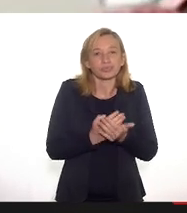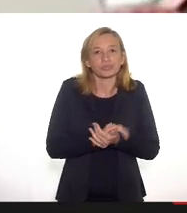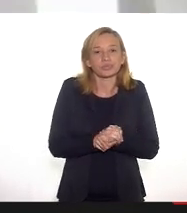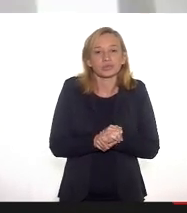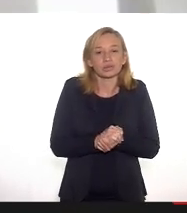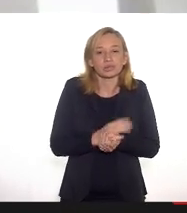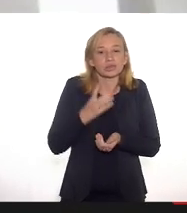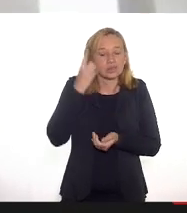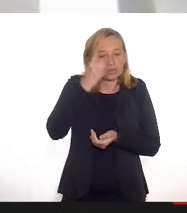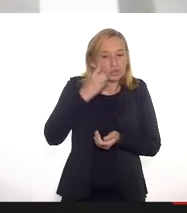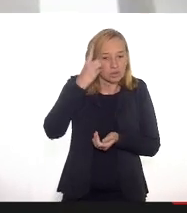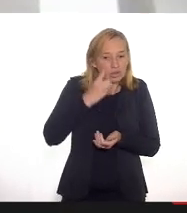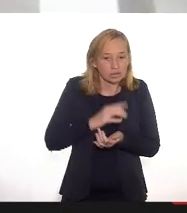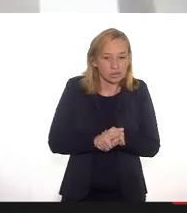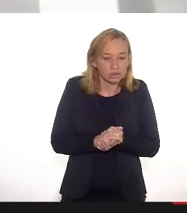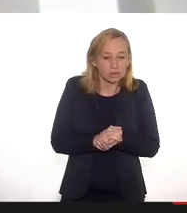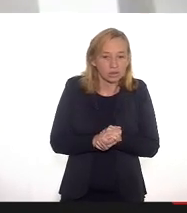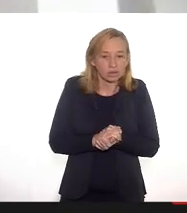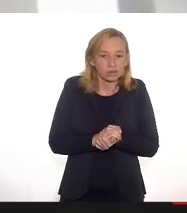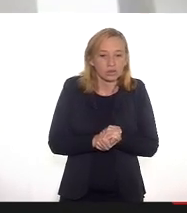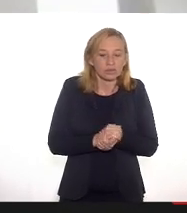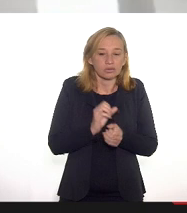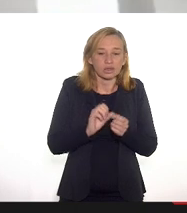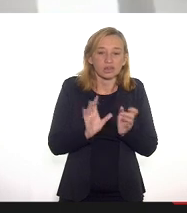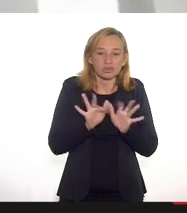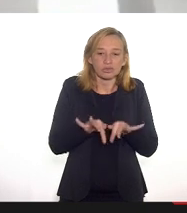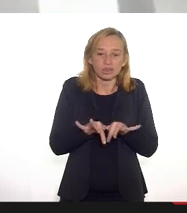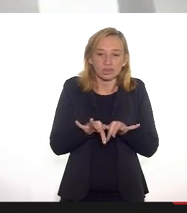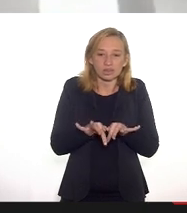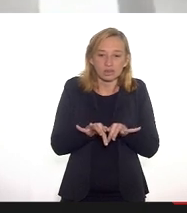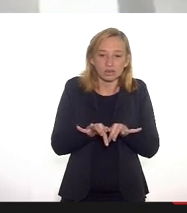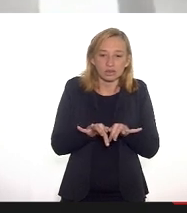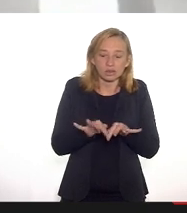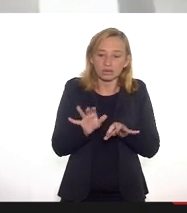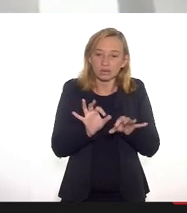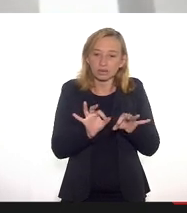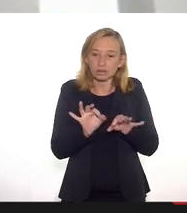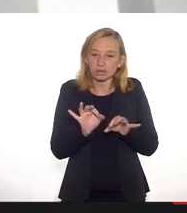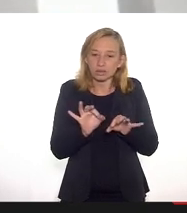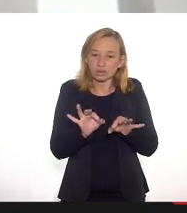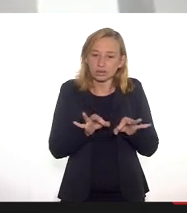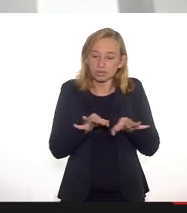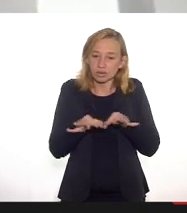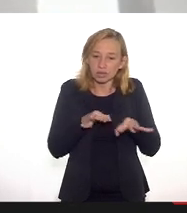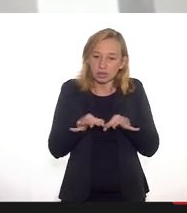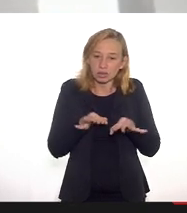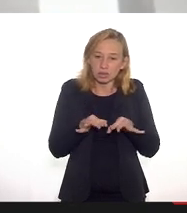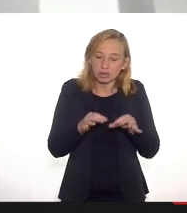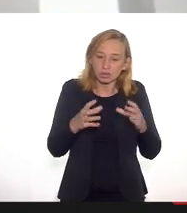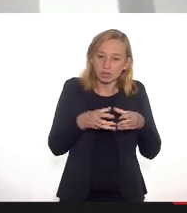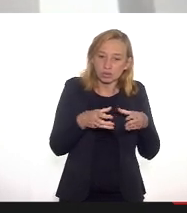Deputado, nós estamos fazendo o fechamento desse planejamento, toda a nossa equipe educacional.